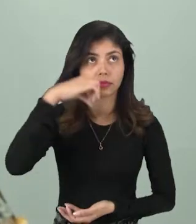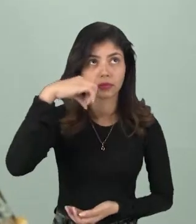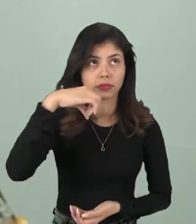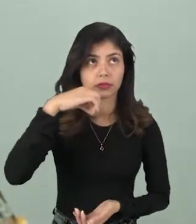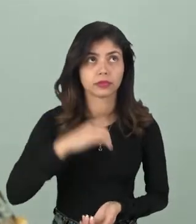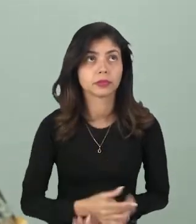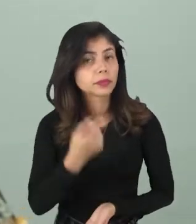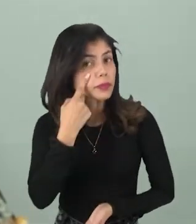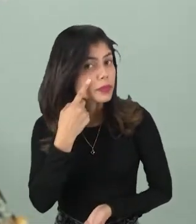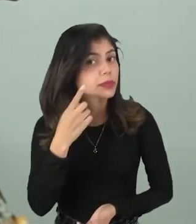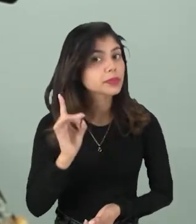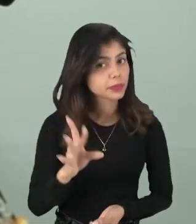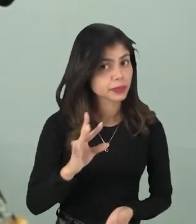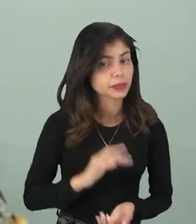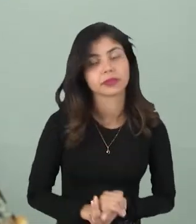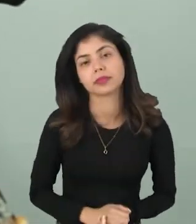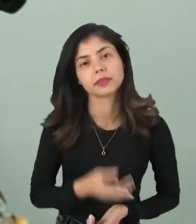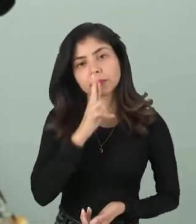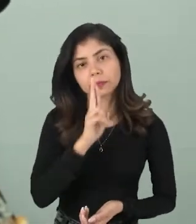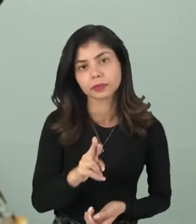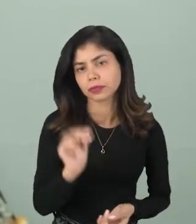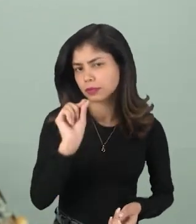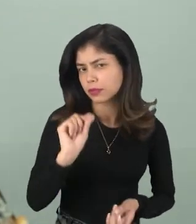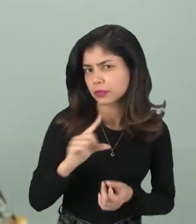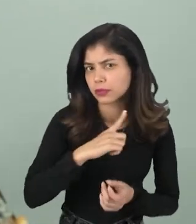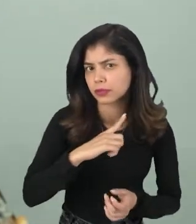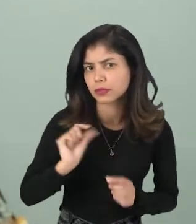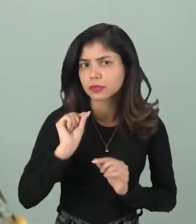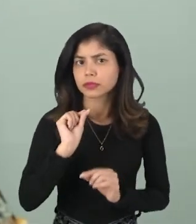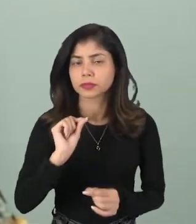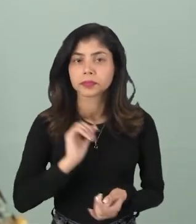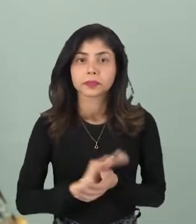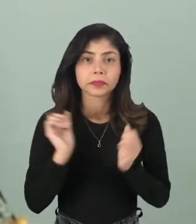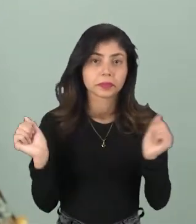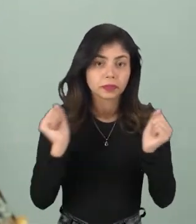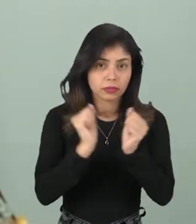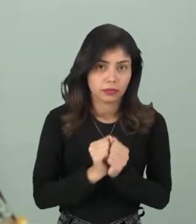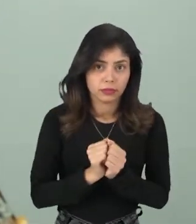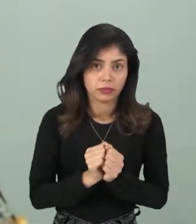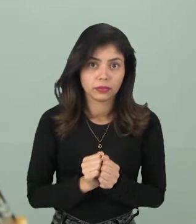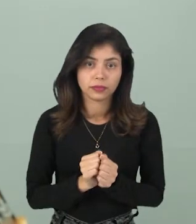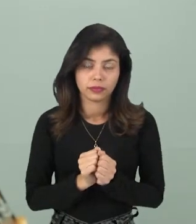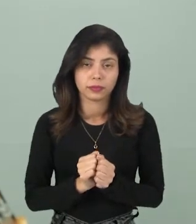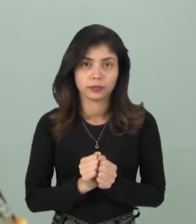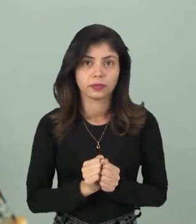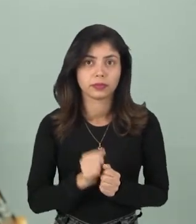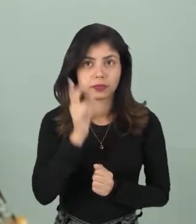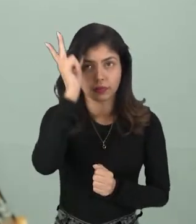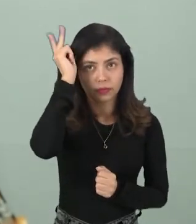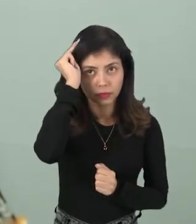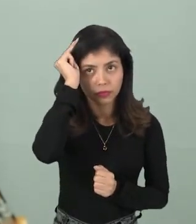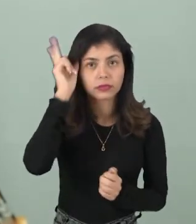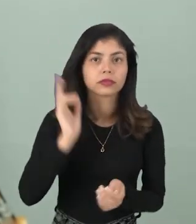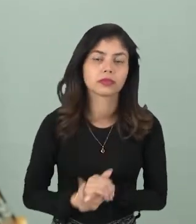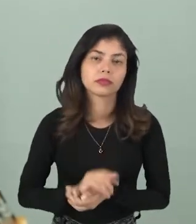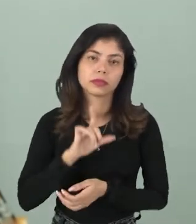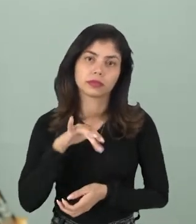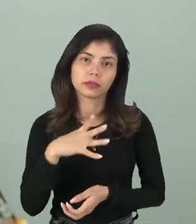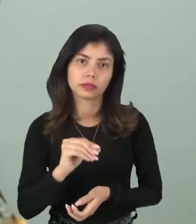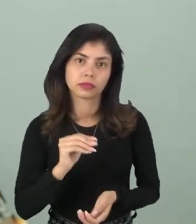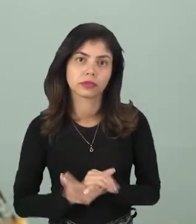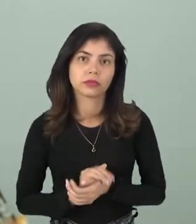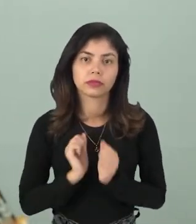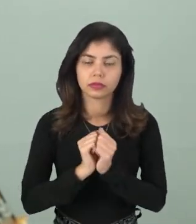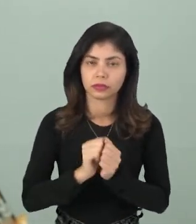19 Olha só agora para responder o quê que nós temos que fazer nós temos que junta isso mesmo os laços de Bianca aos